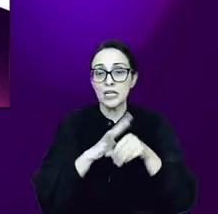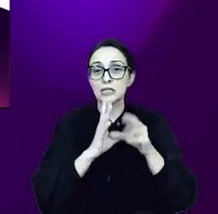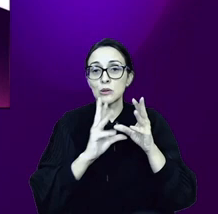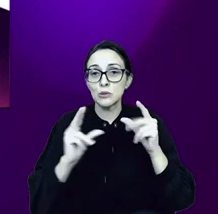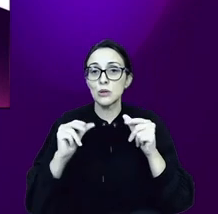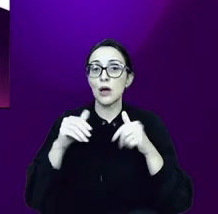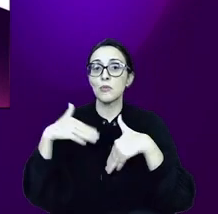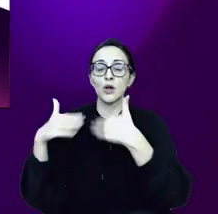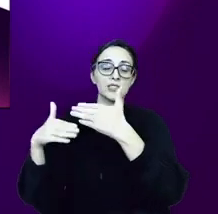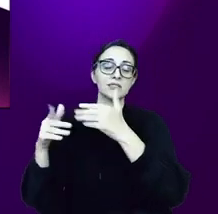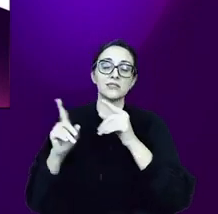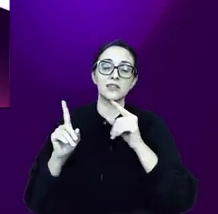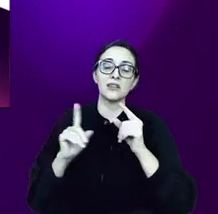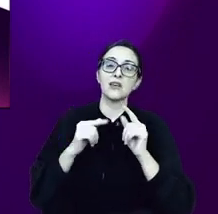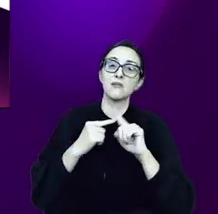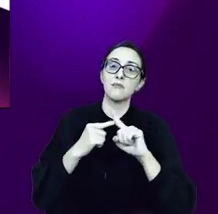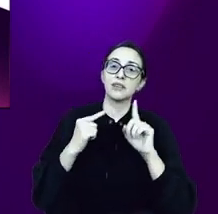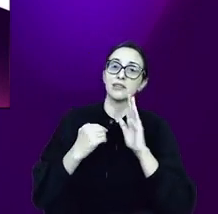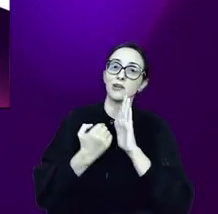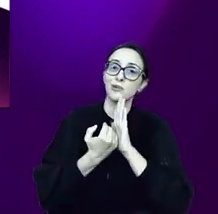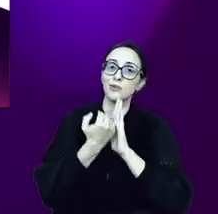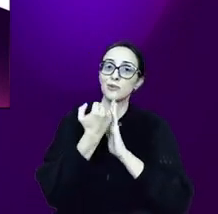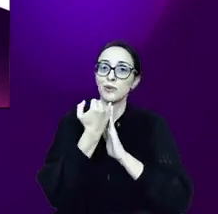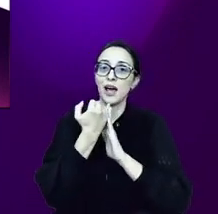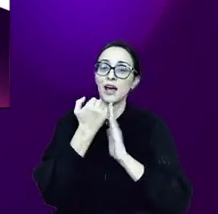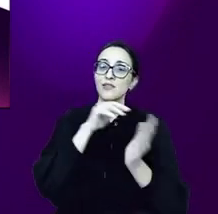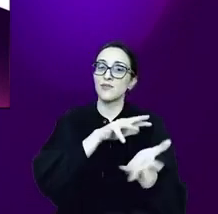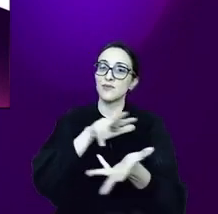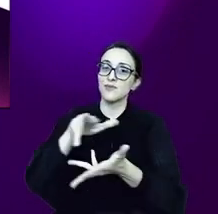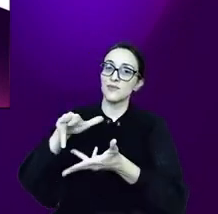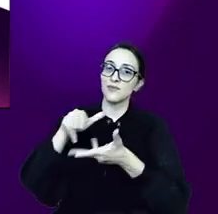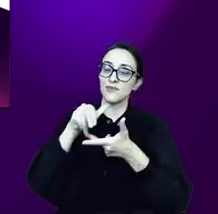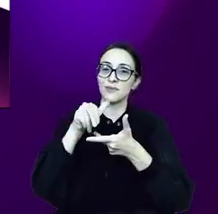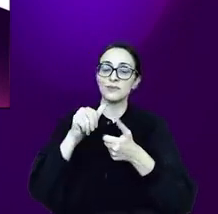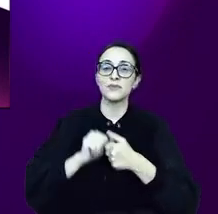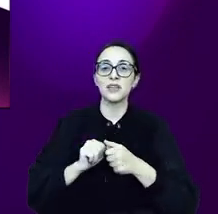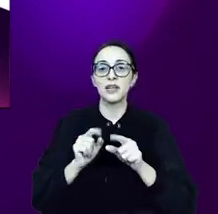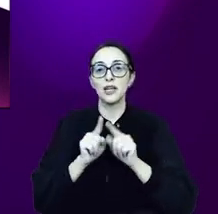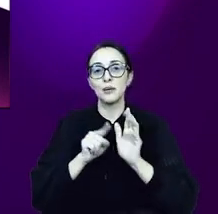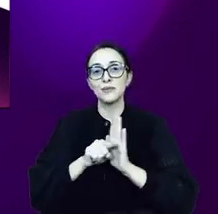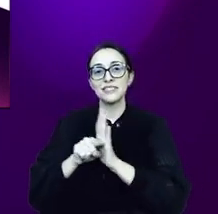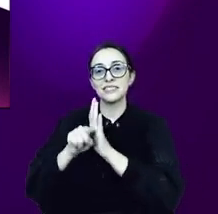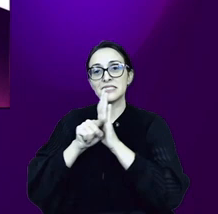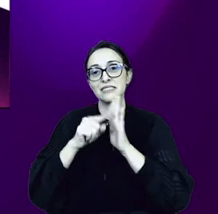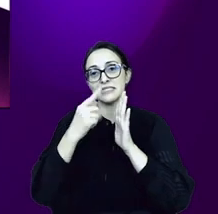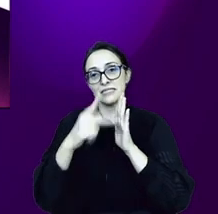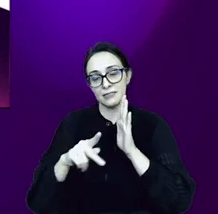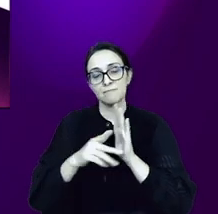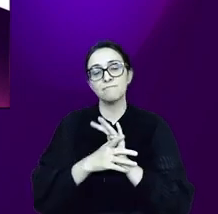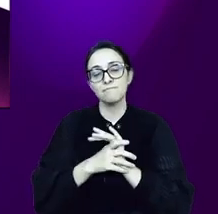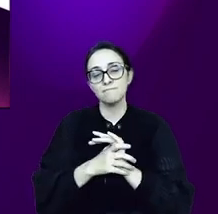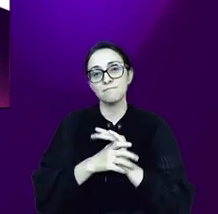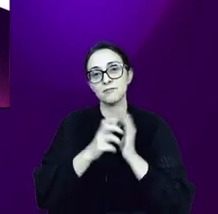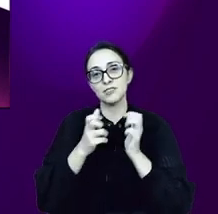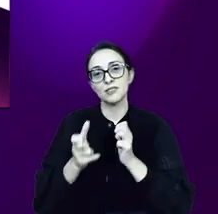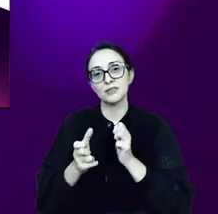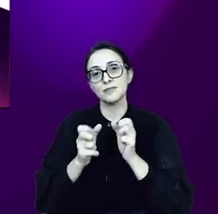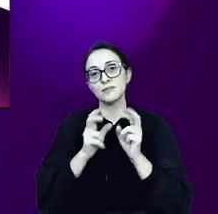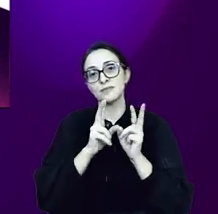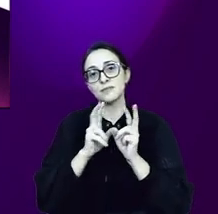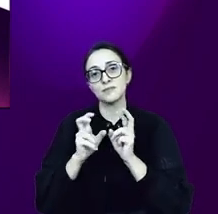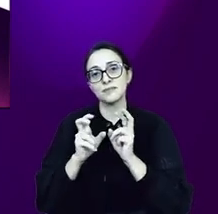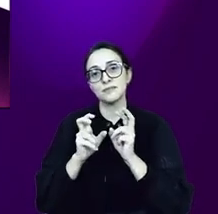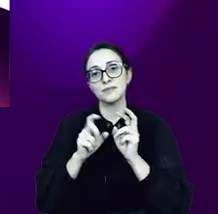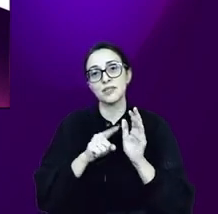progressão, como também aumento da sobrevida global. Hoje, a pesquisa dele, né, quando se trata